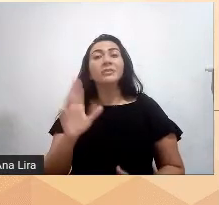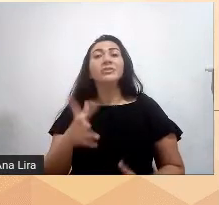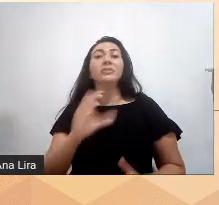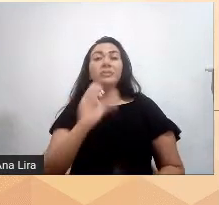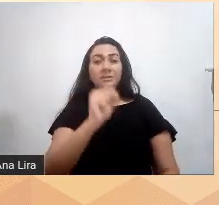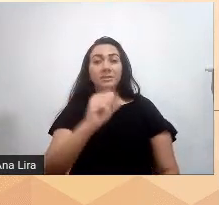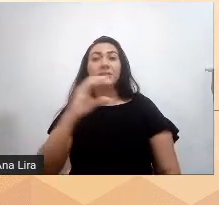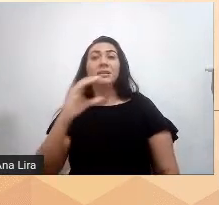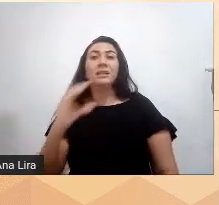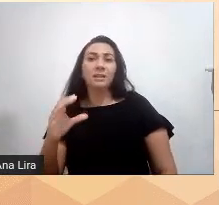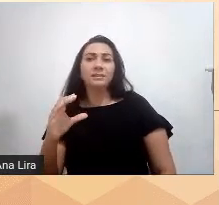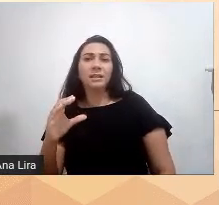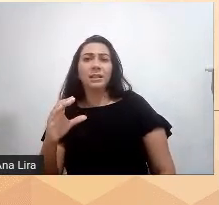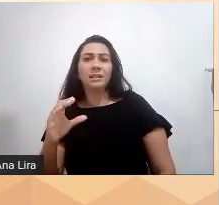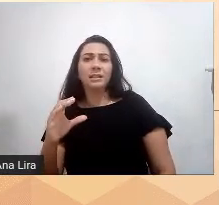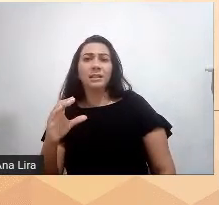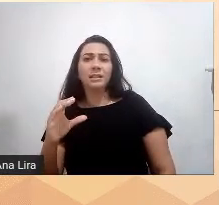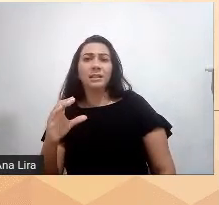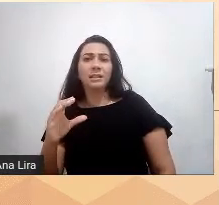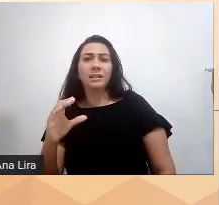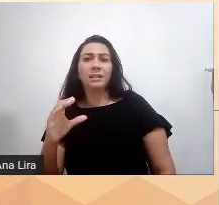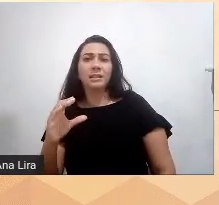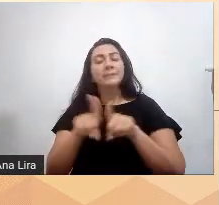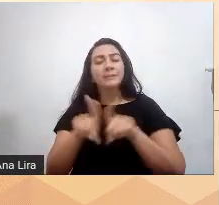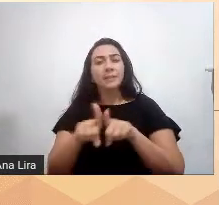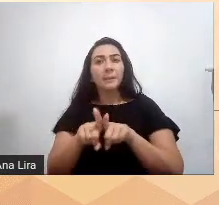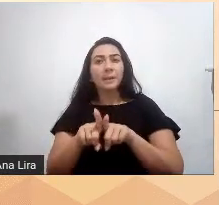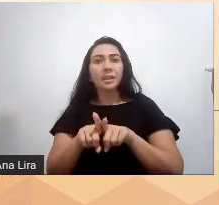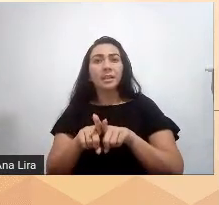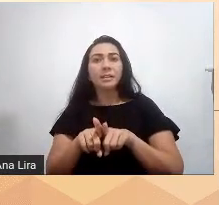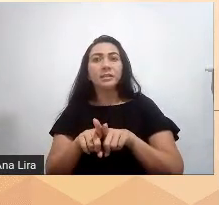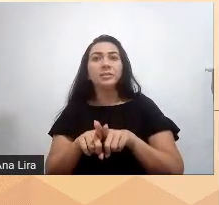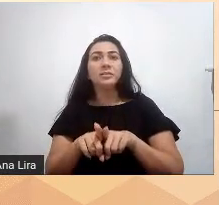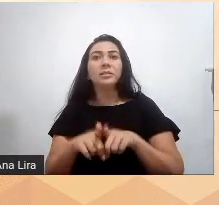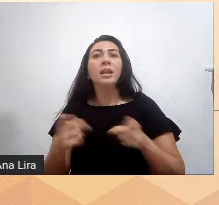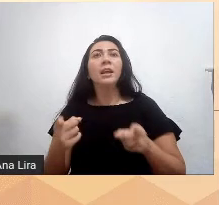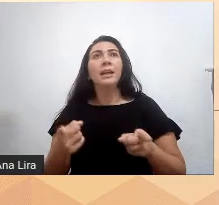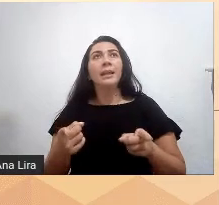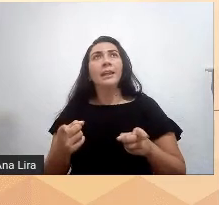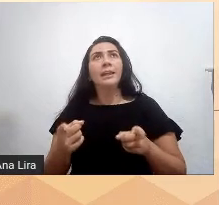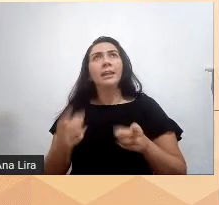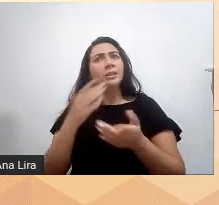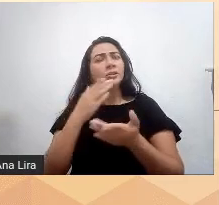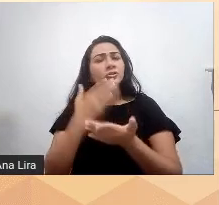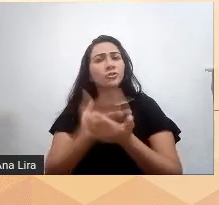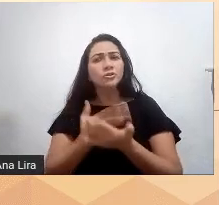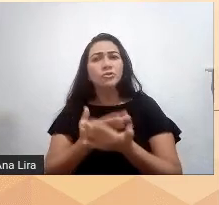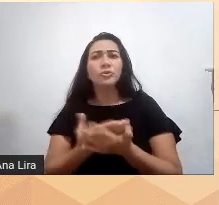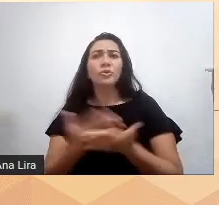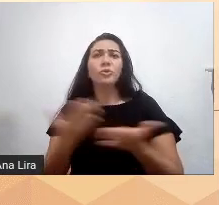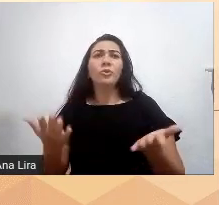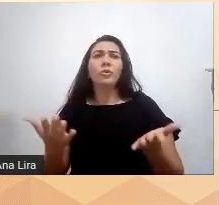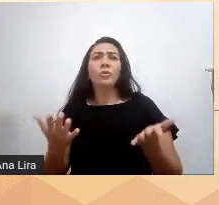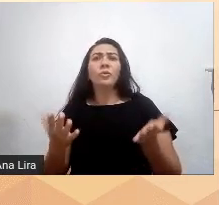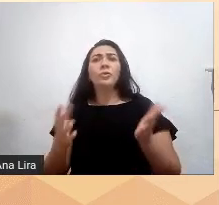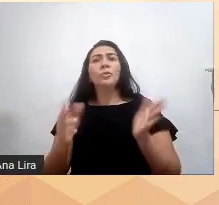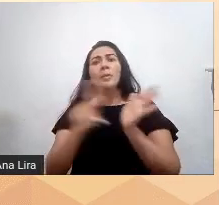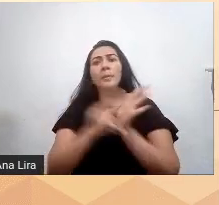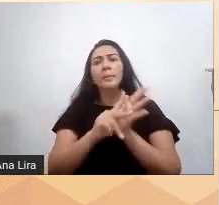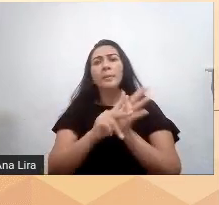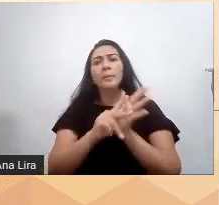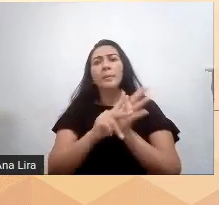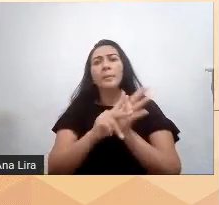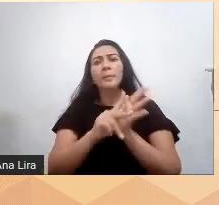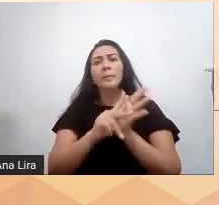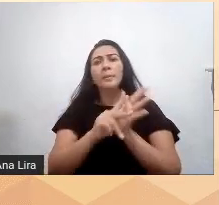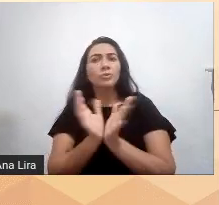especialista em gestão de projetos e programas sociais. E atualmente eu sou assistente de projetos na empresa Incentive, também